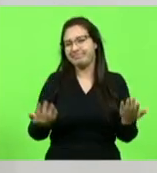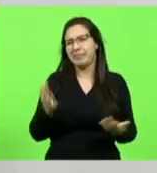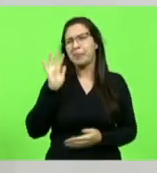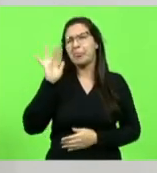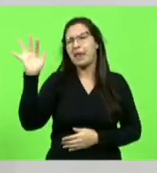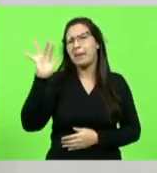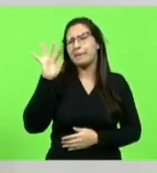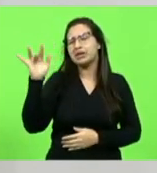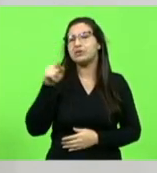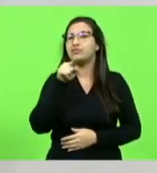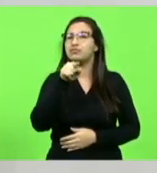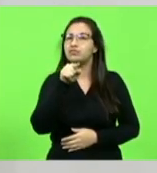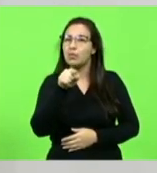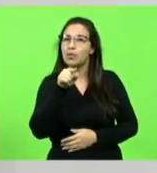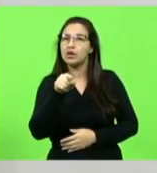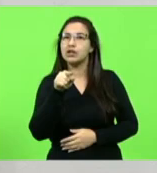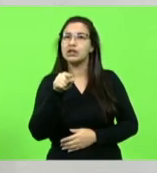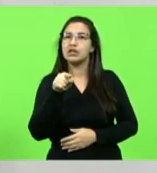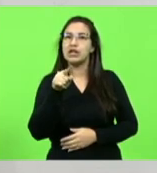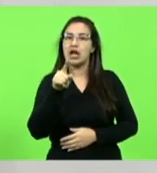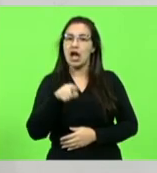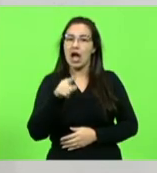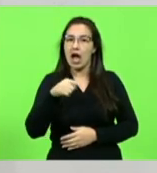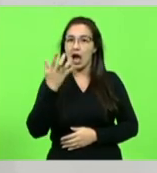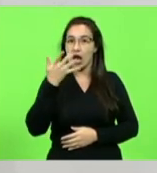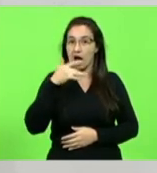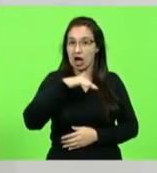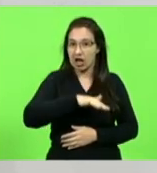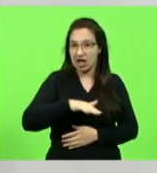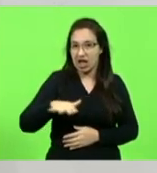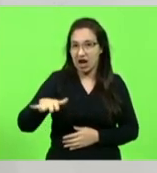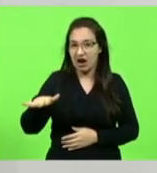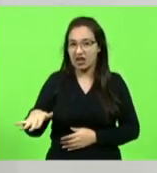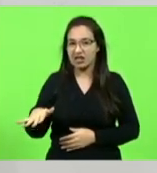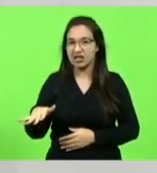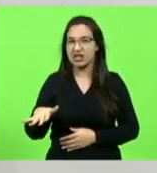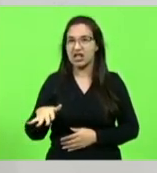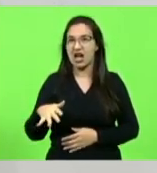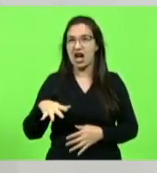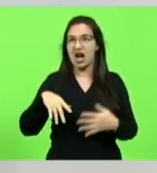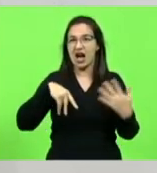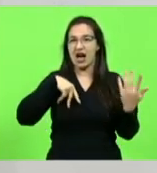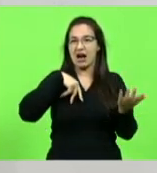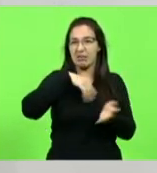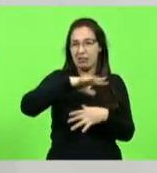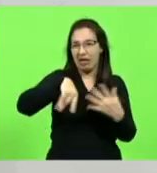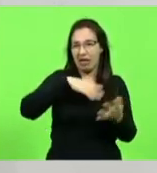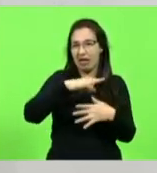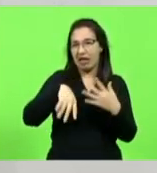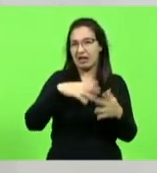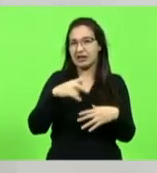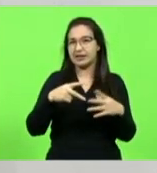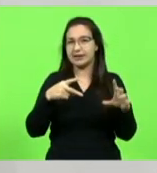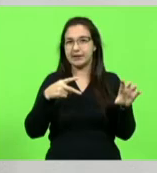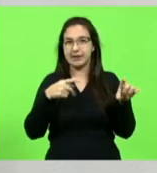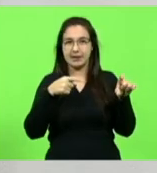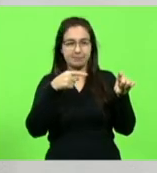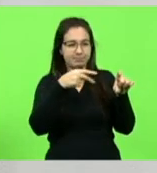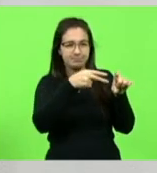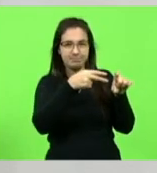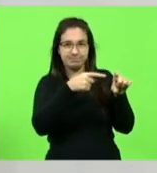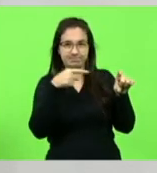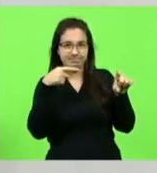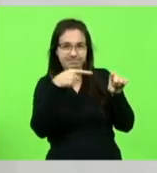agora que você é essa mesma criança arteira, baderneira, coloca o dedo na tomada e por algum